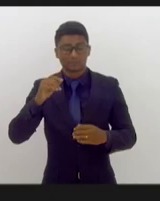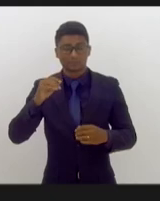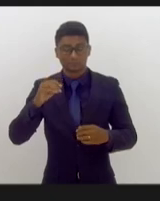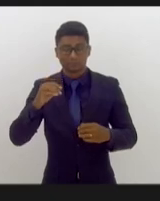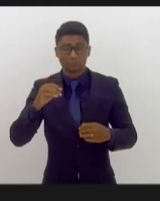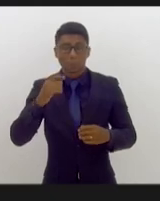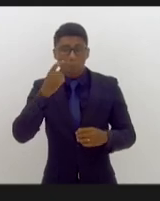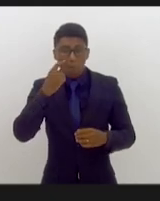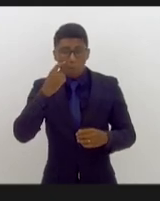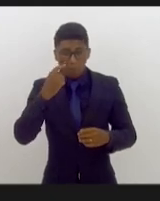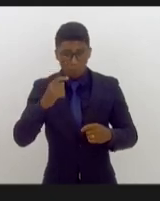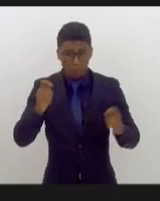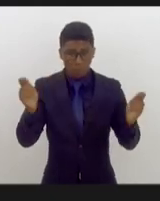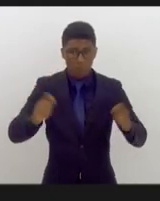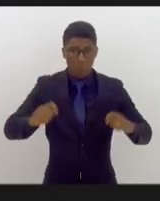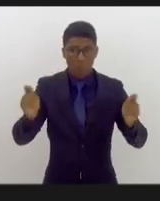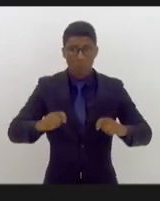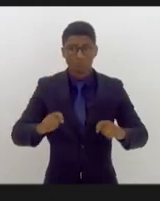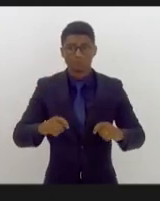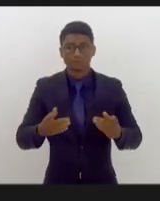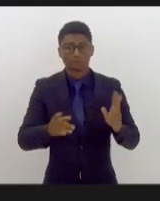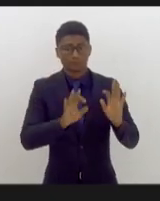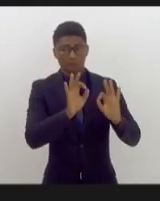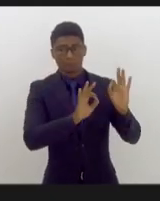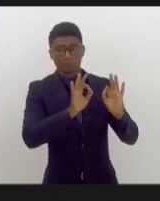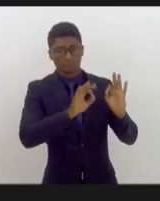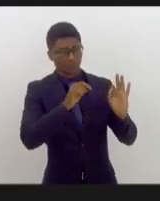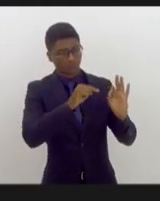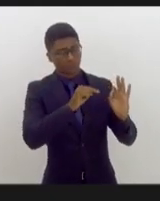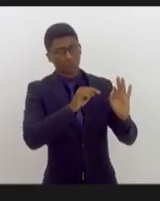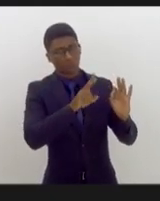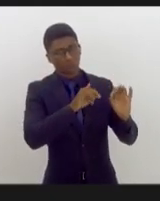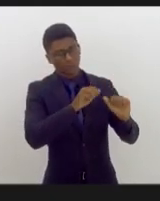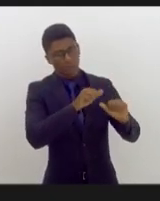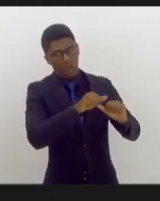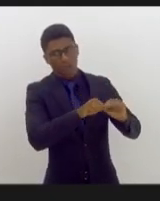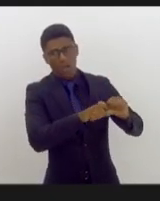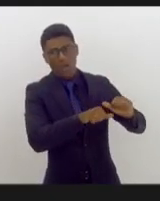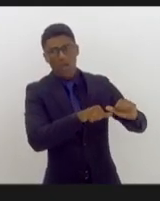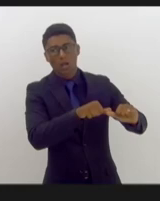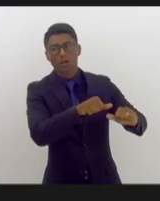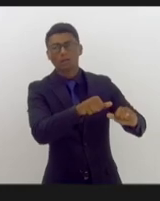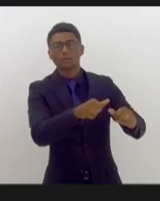se ele será um plano transitório aí nesse período, para que a gente